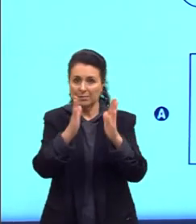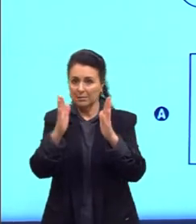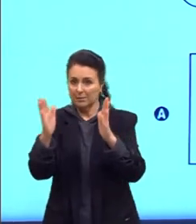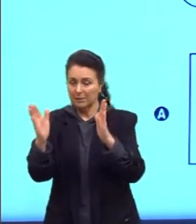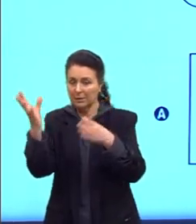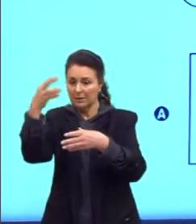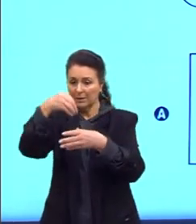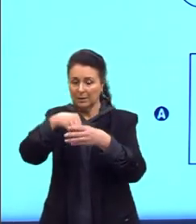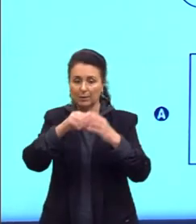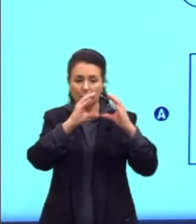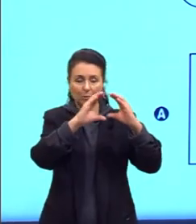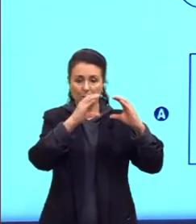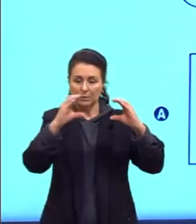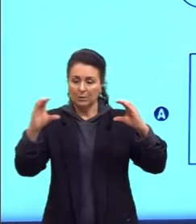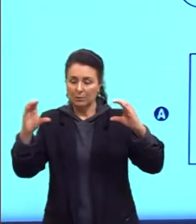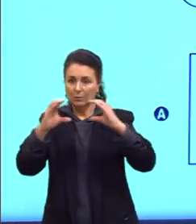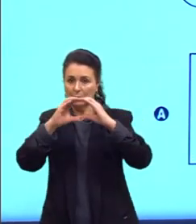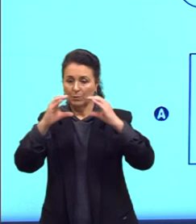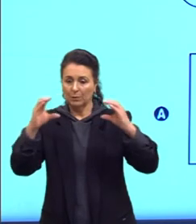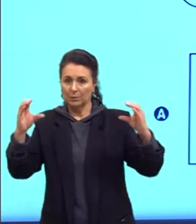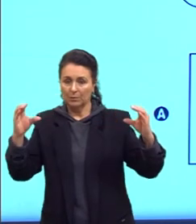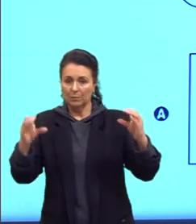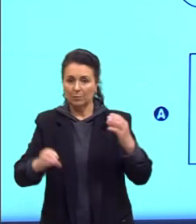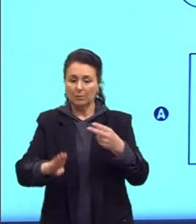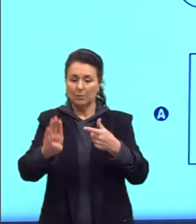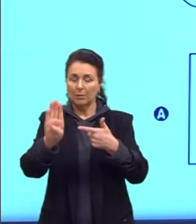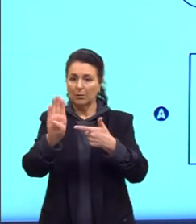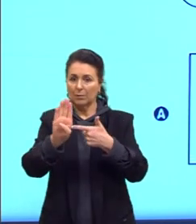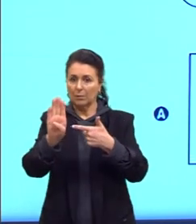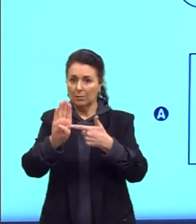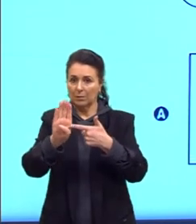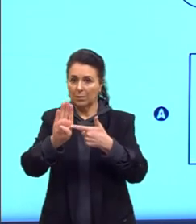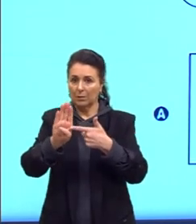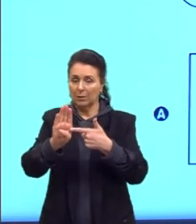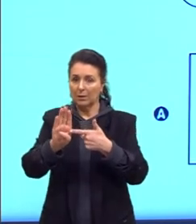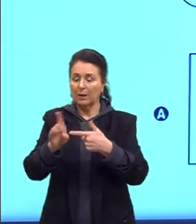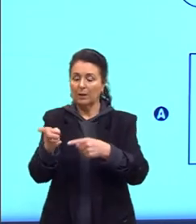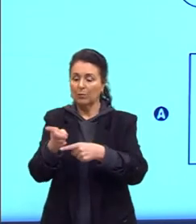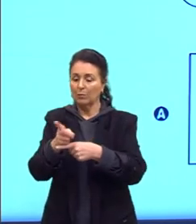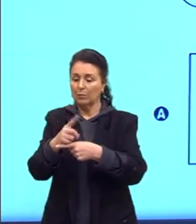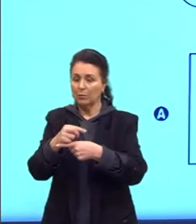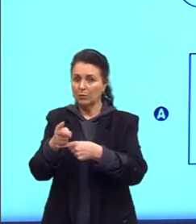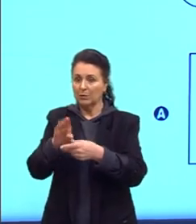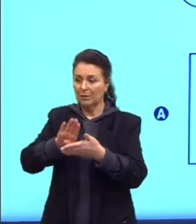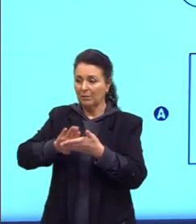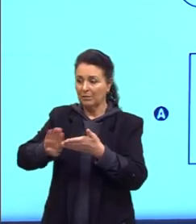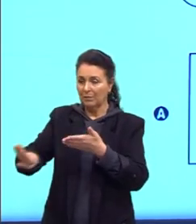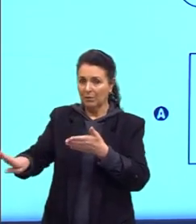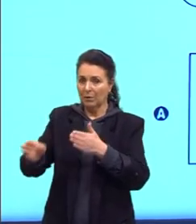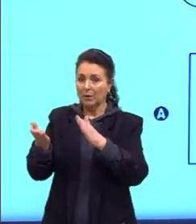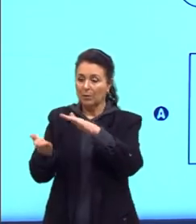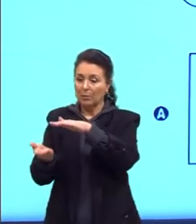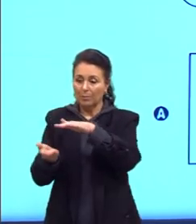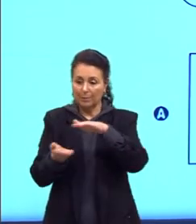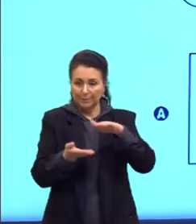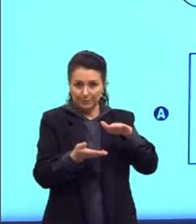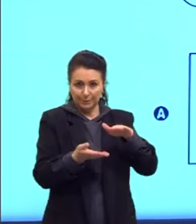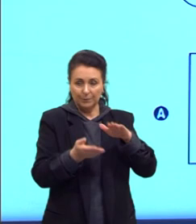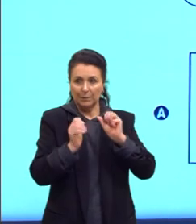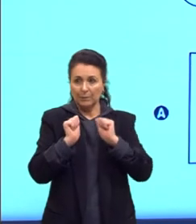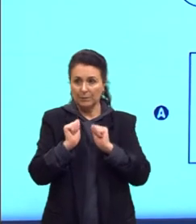dentro do circuito tá a letra B um multímetro tá fora né em paralelo então pode ser